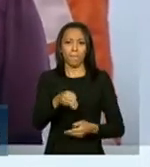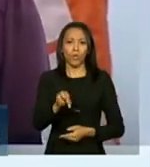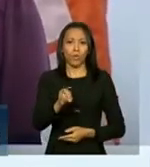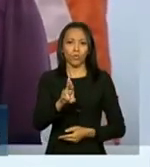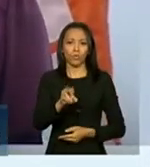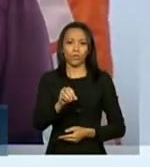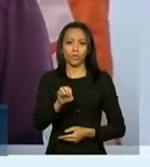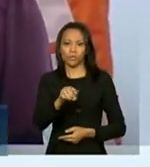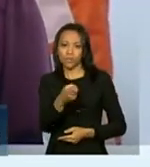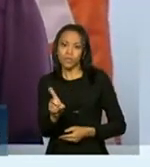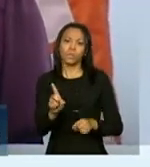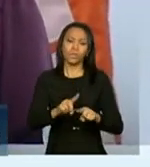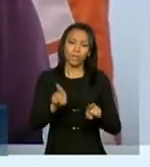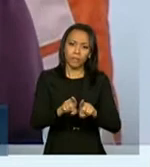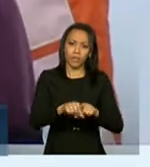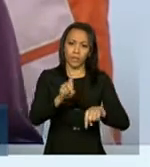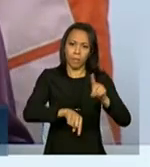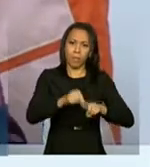aos produtos.